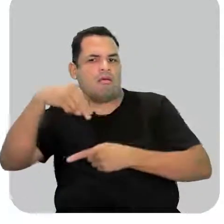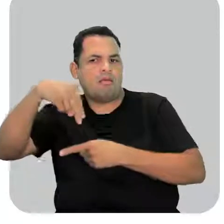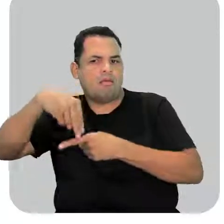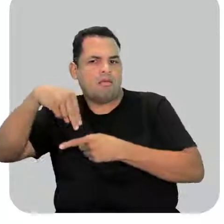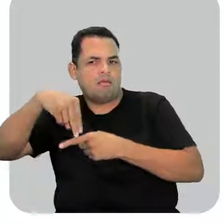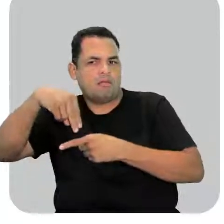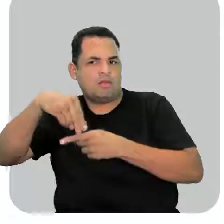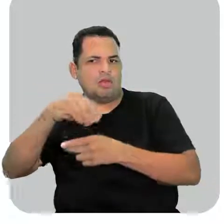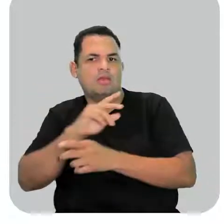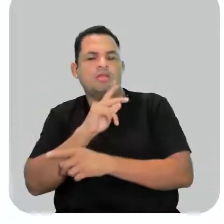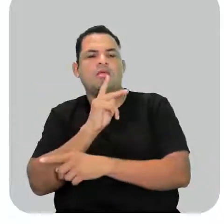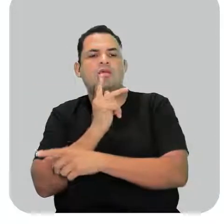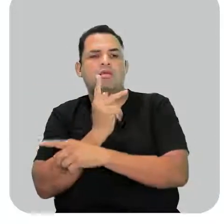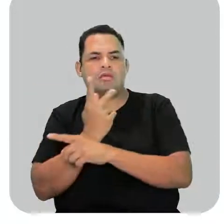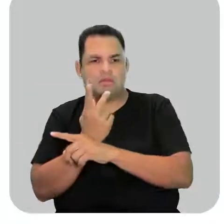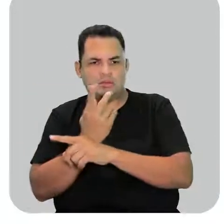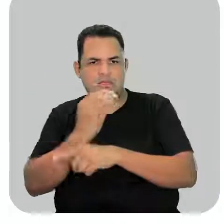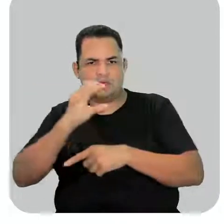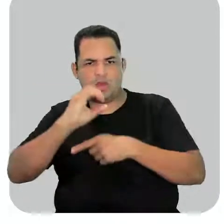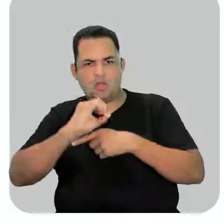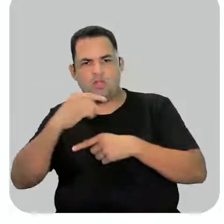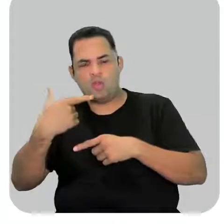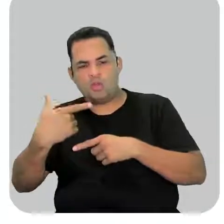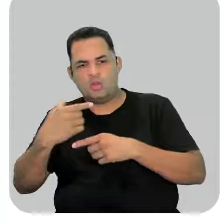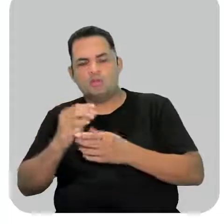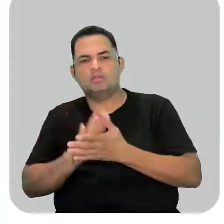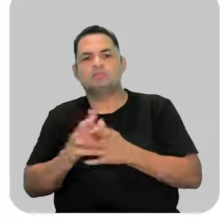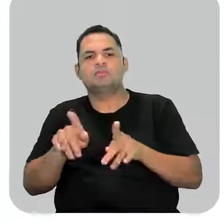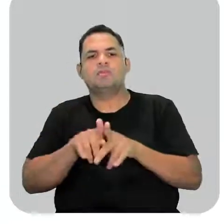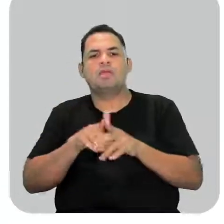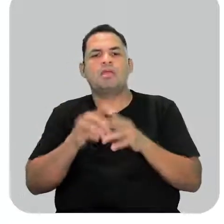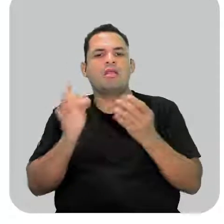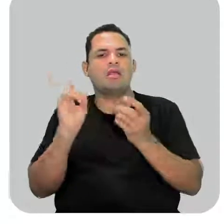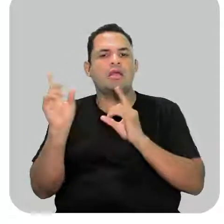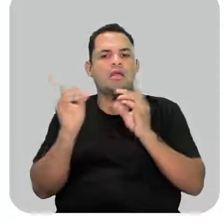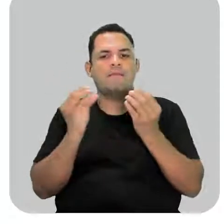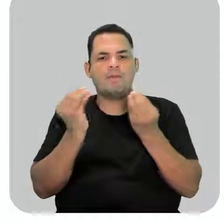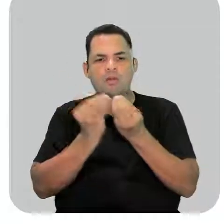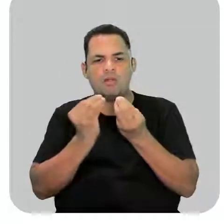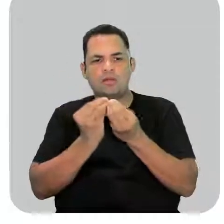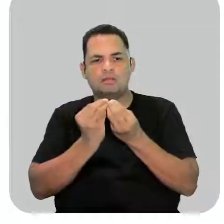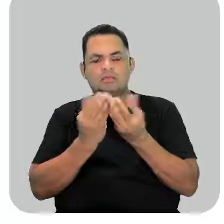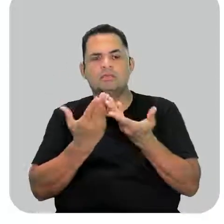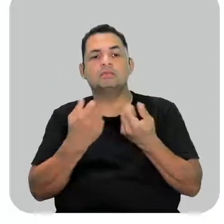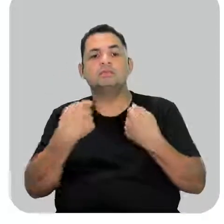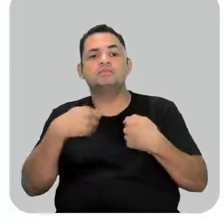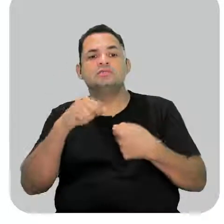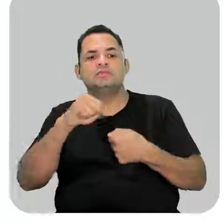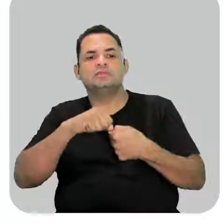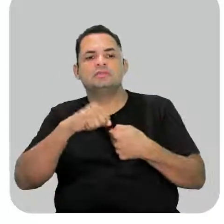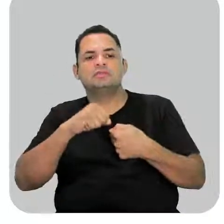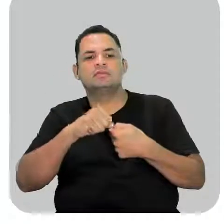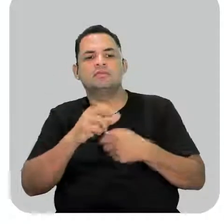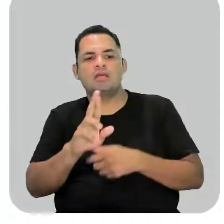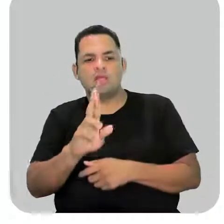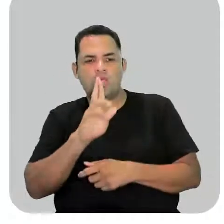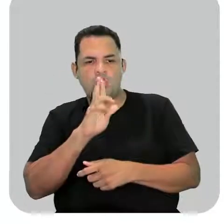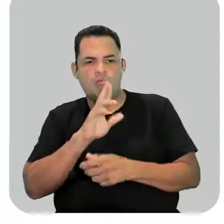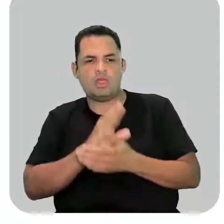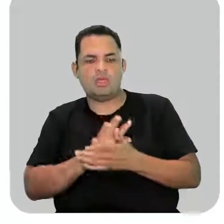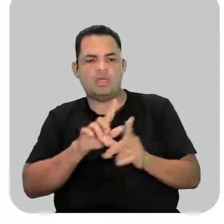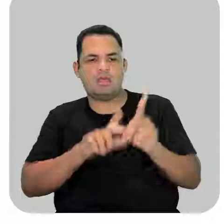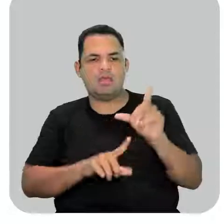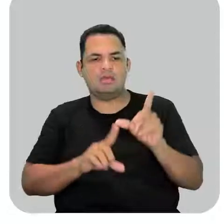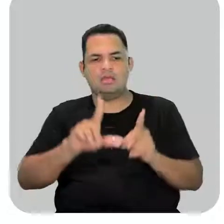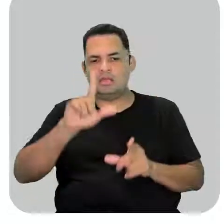hidrogênio e oxigênio por molécula, respectivamente, é. E aí, o que a gente tem que fazer? Aqui eu dou a resposta, é a letra